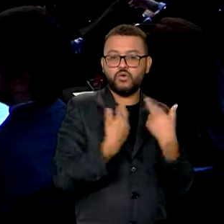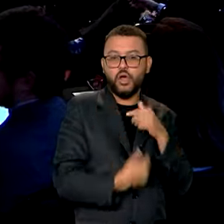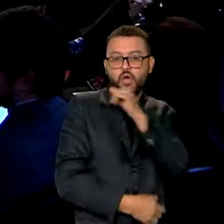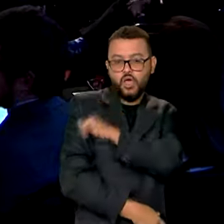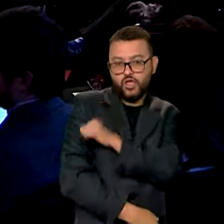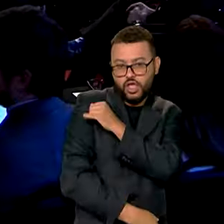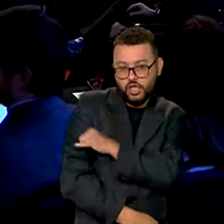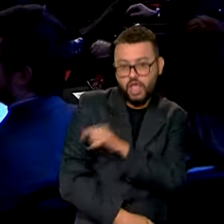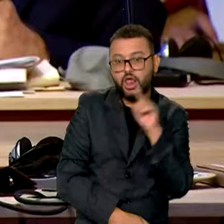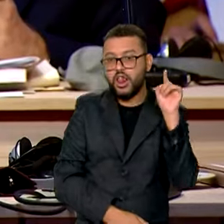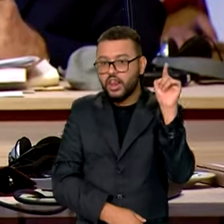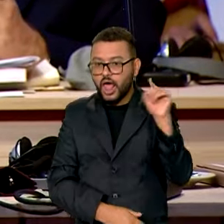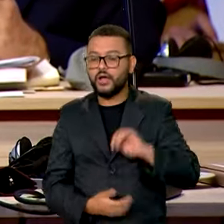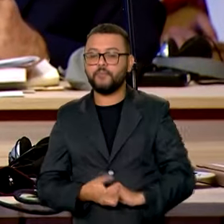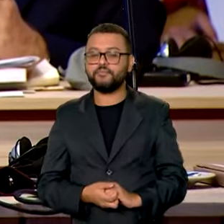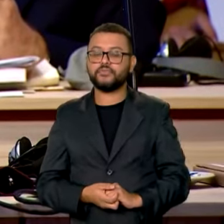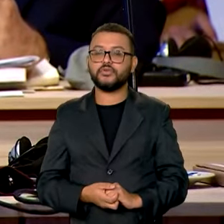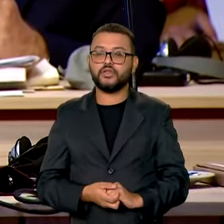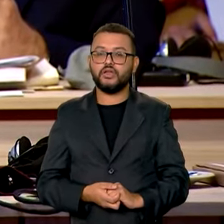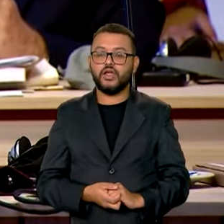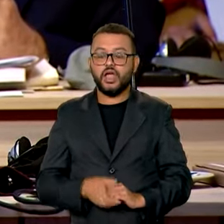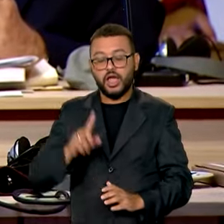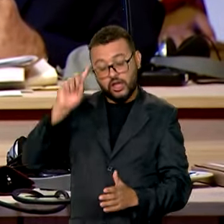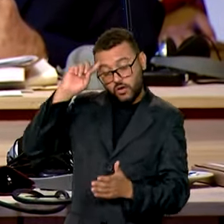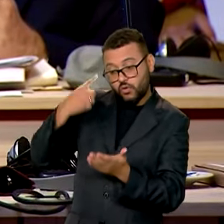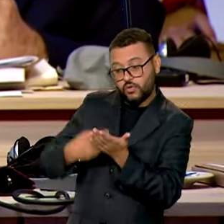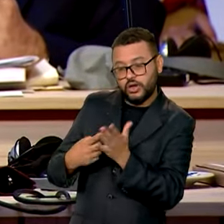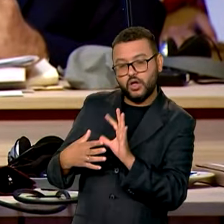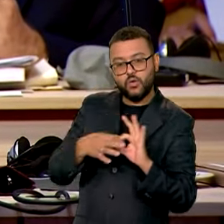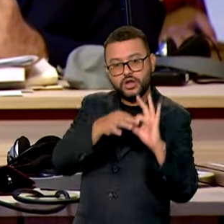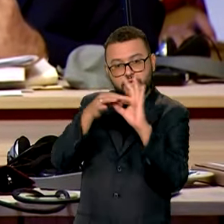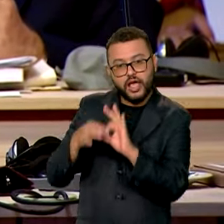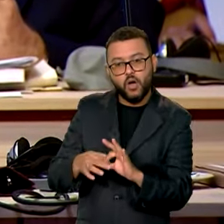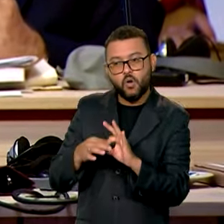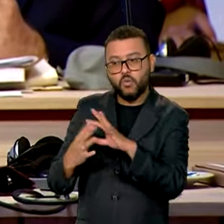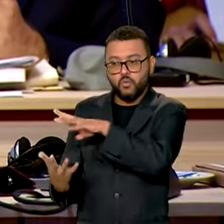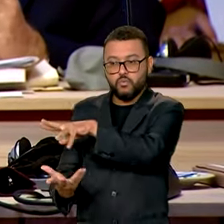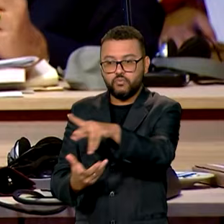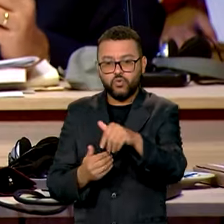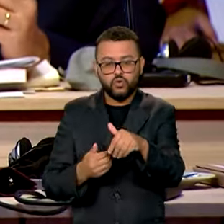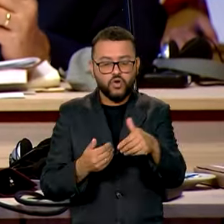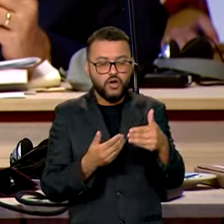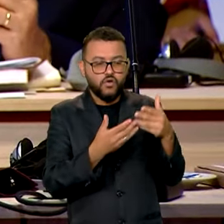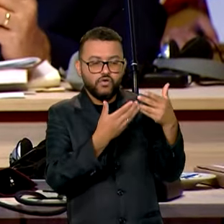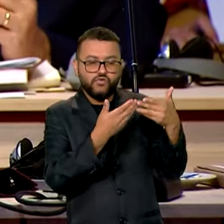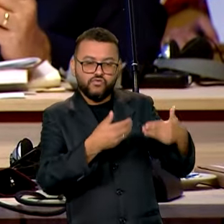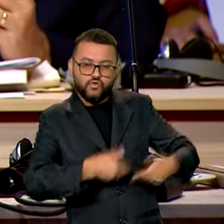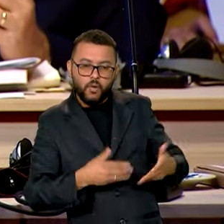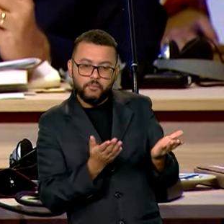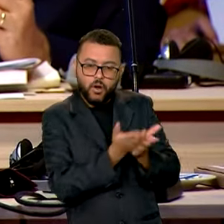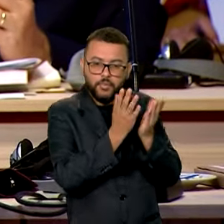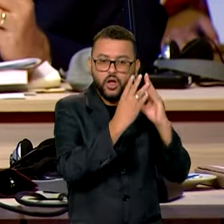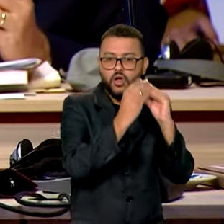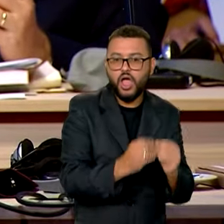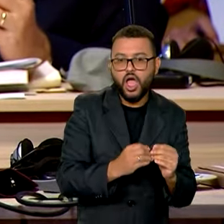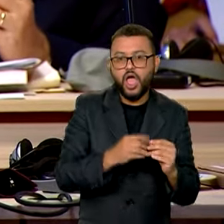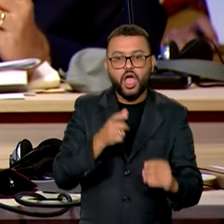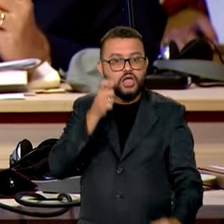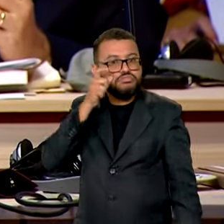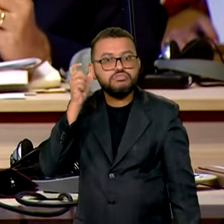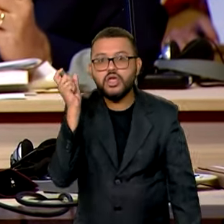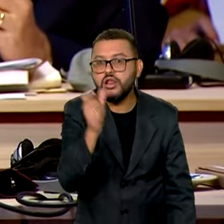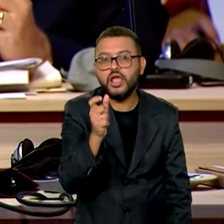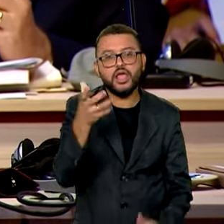Rio de Janeiro. A criação da Aliança Global contra a Fome e a Pobreza é um projeto ambicioso, que representa